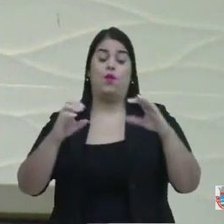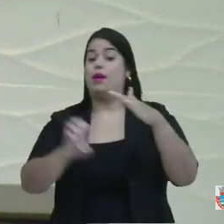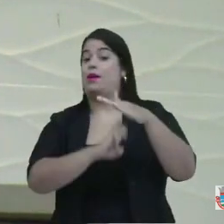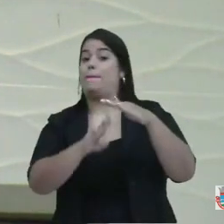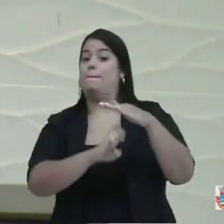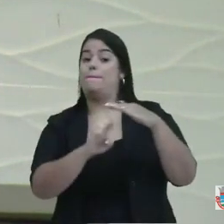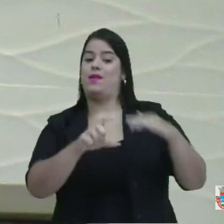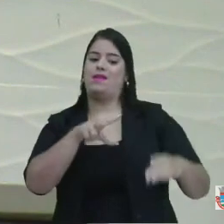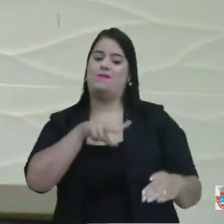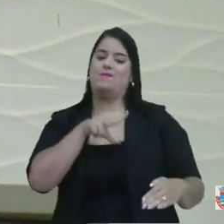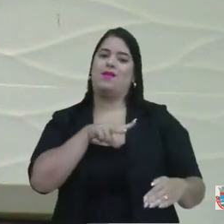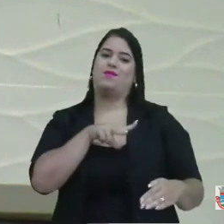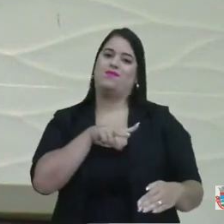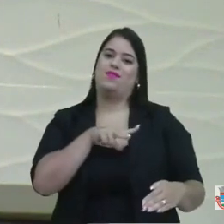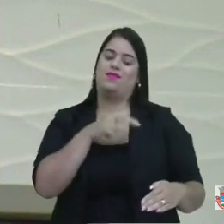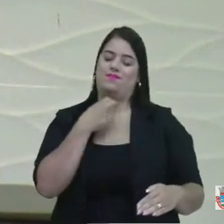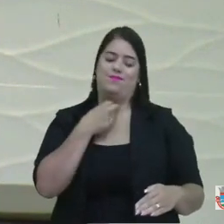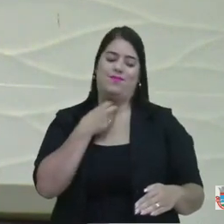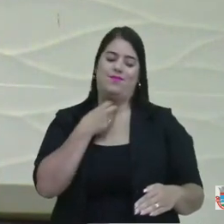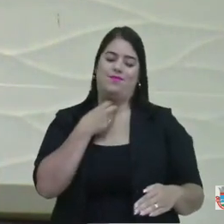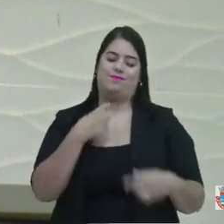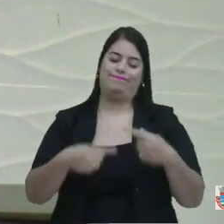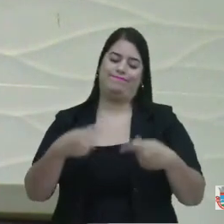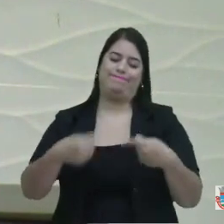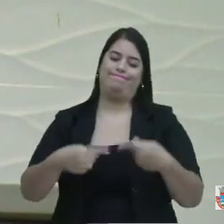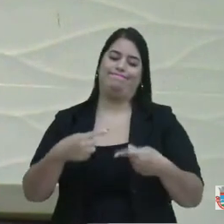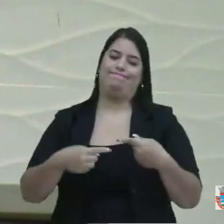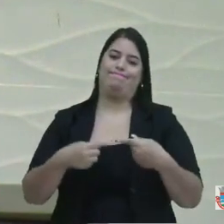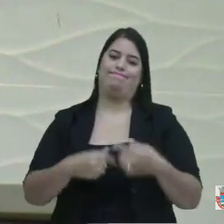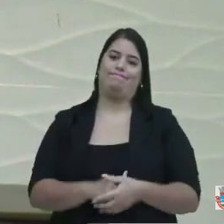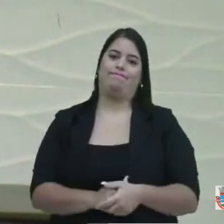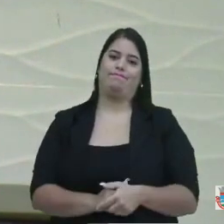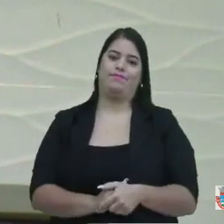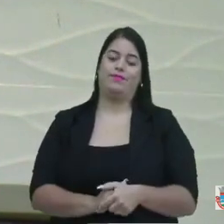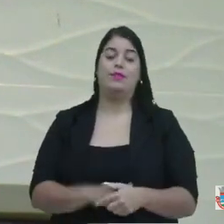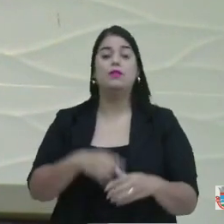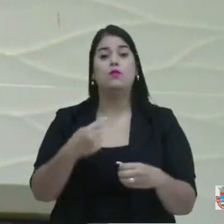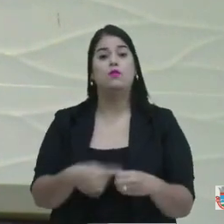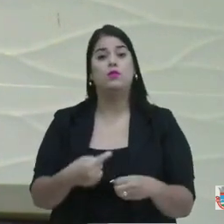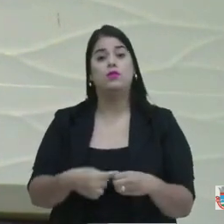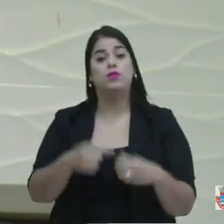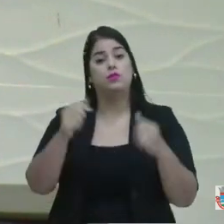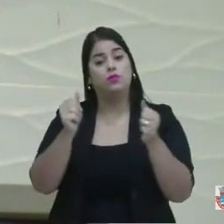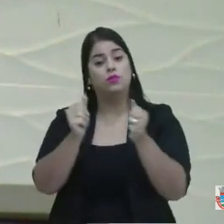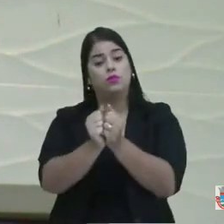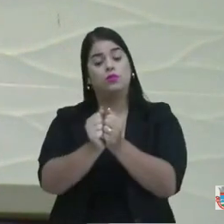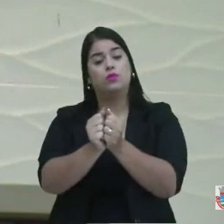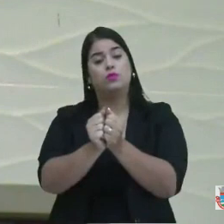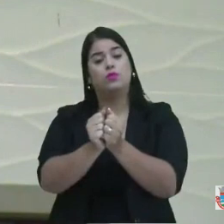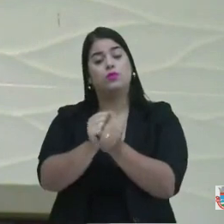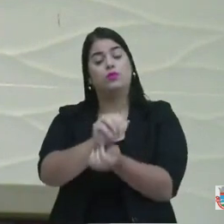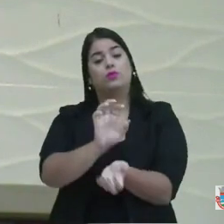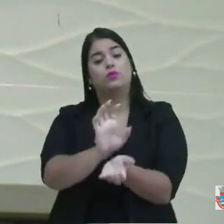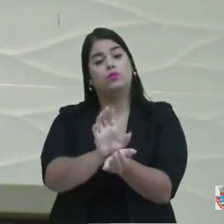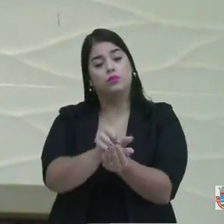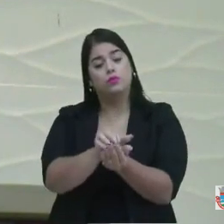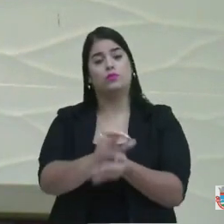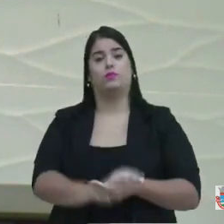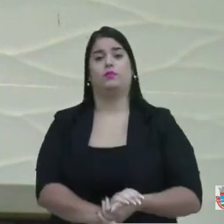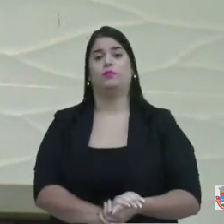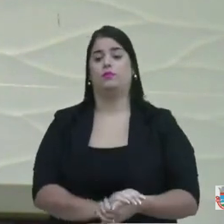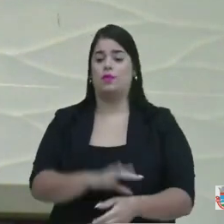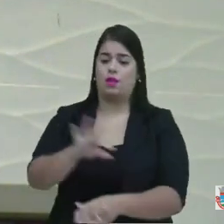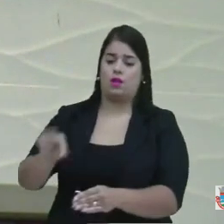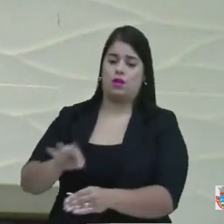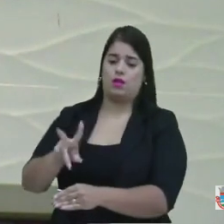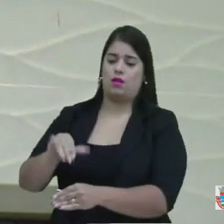trabalhar no órgão público. Aí é politicagem. Quem tem que fazer é um órgão público, município e estado. A Vila do Espírito Santo